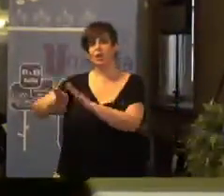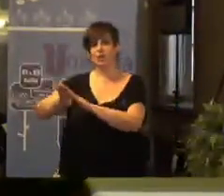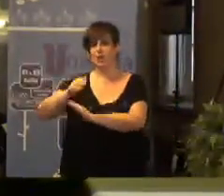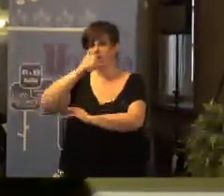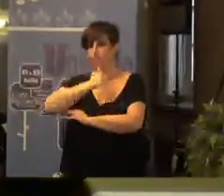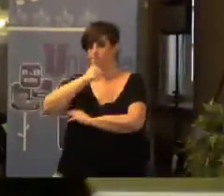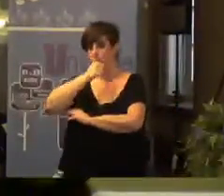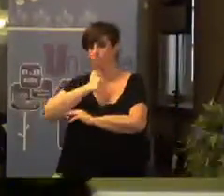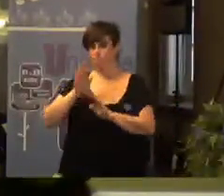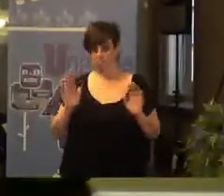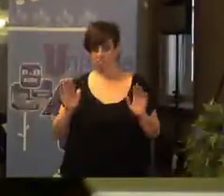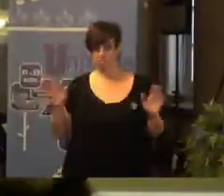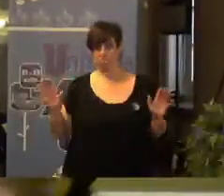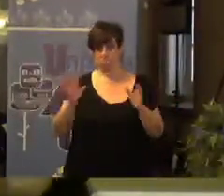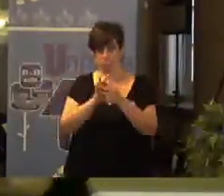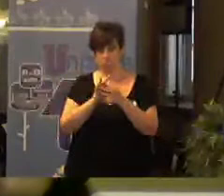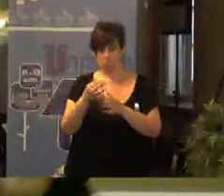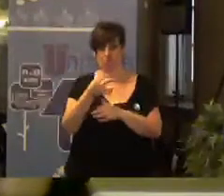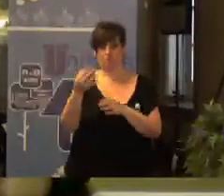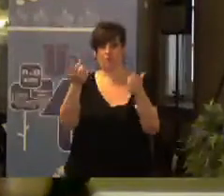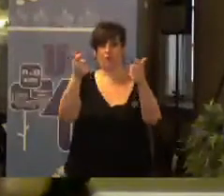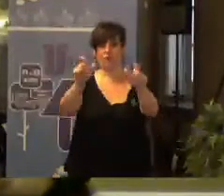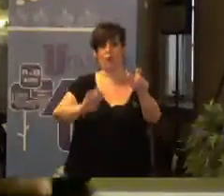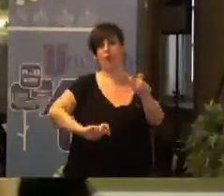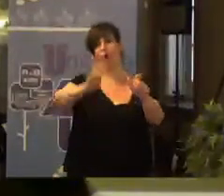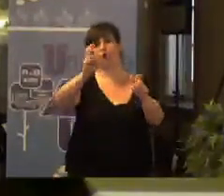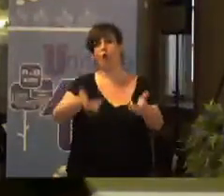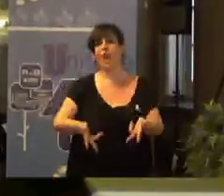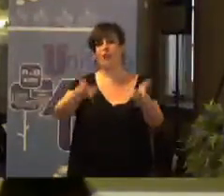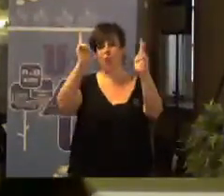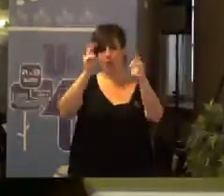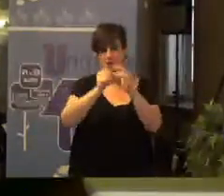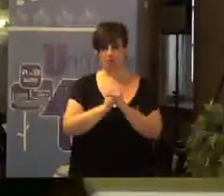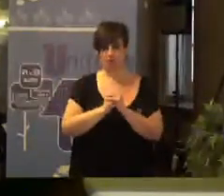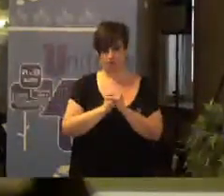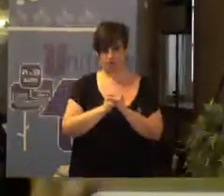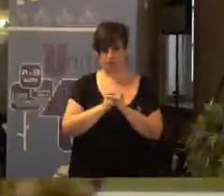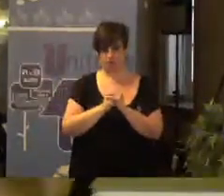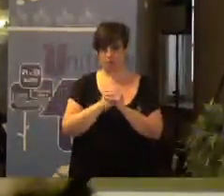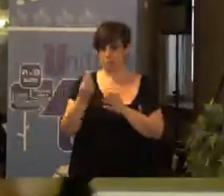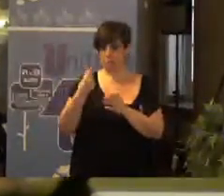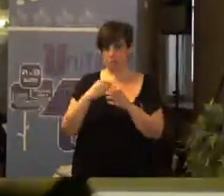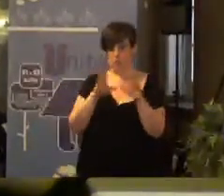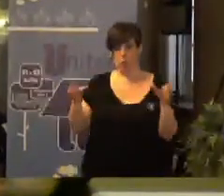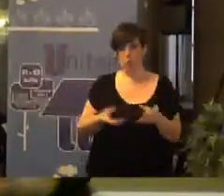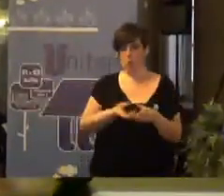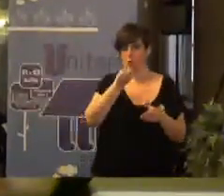à extrema-direita e com os liberais, aos quais os partidos socialistas já estão rendidos.